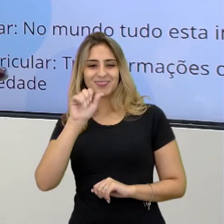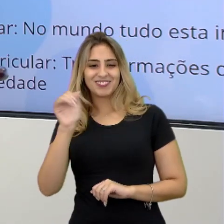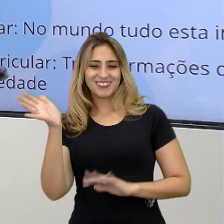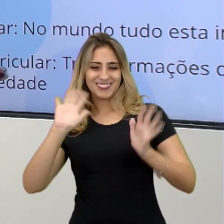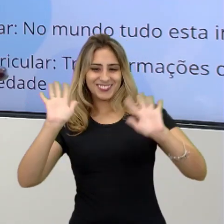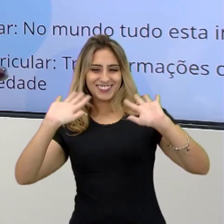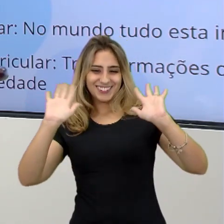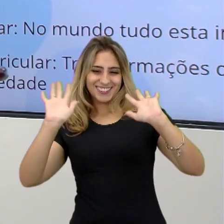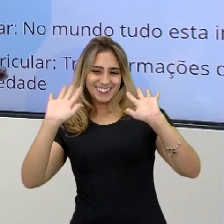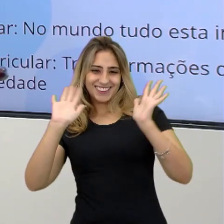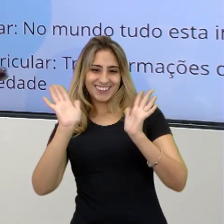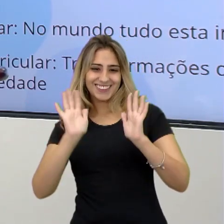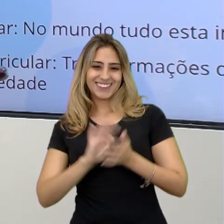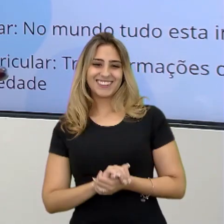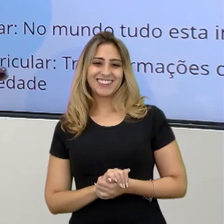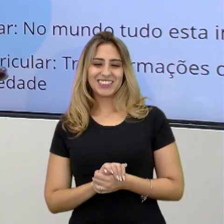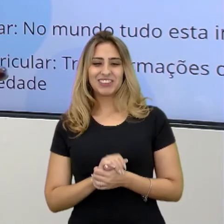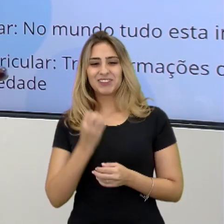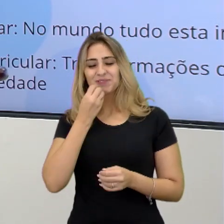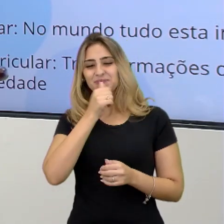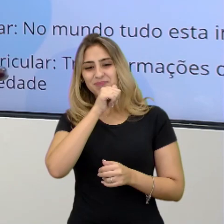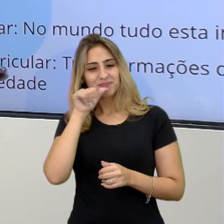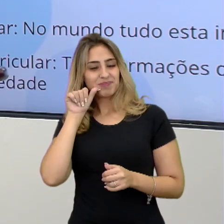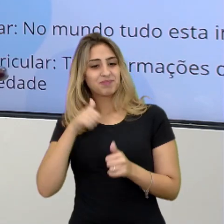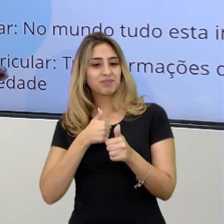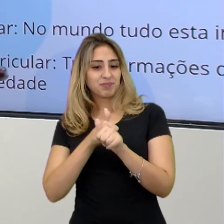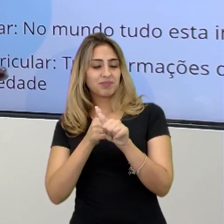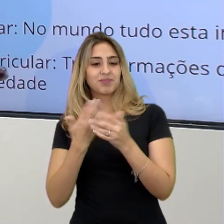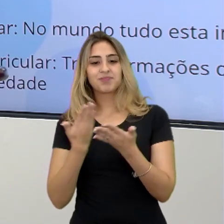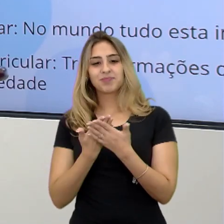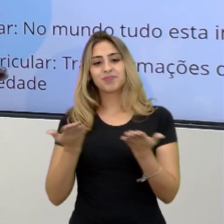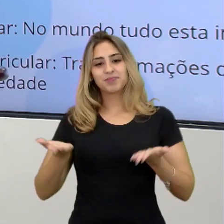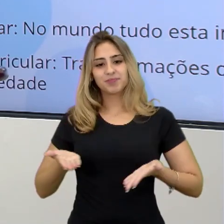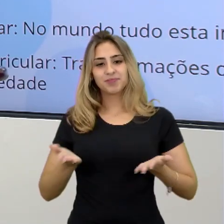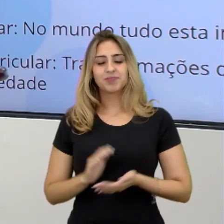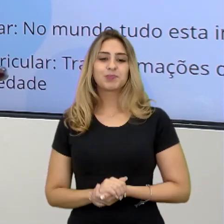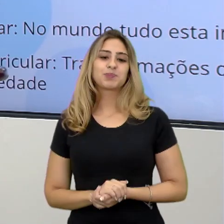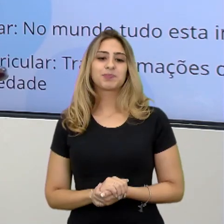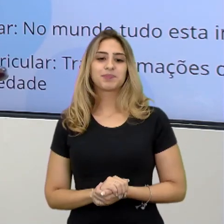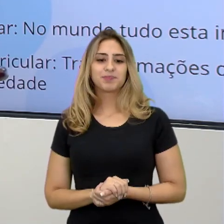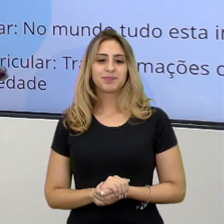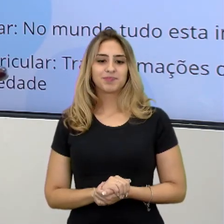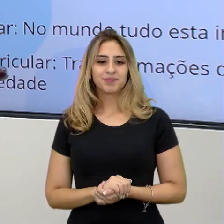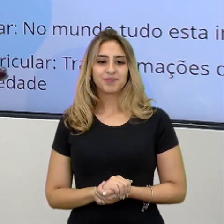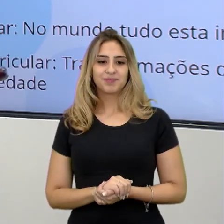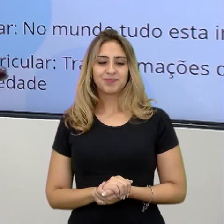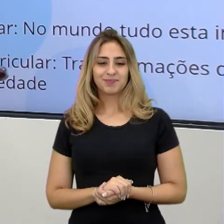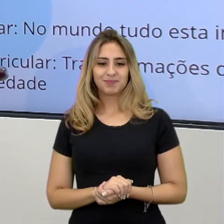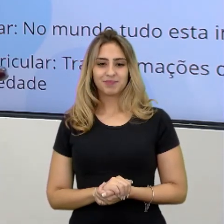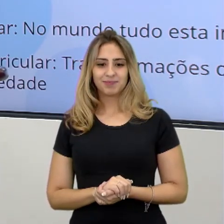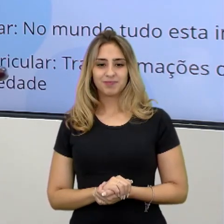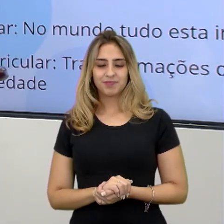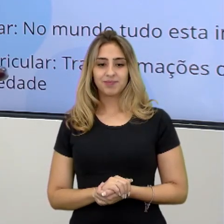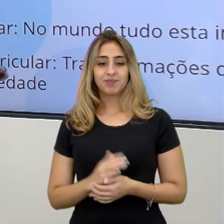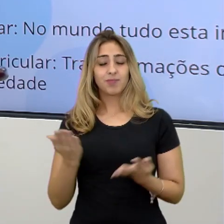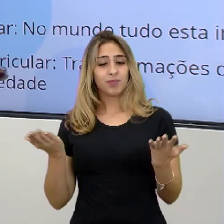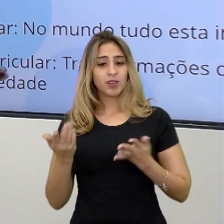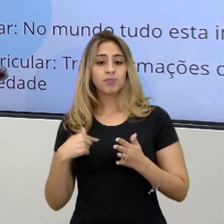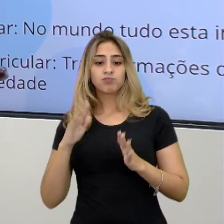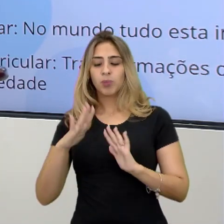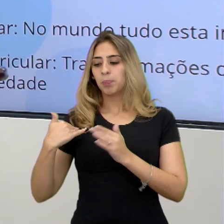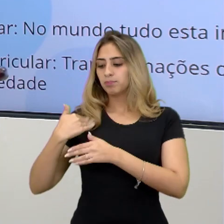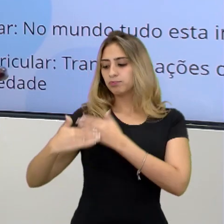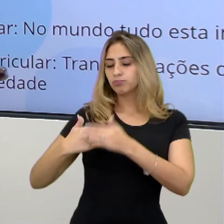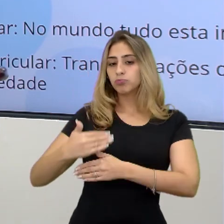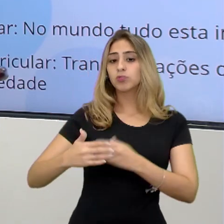bem, Bia? A Bia vai nos acompanhar, então, nesta aula. E olha só, nós estamos agora já na parte de